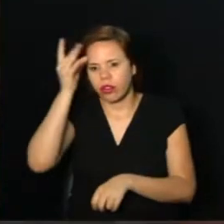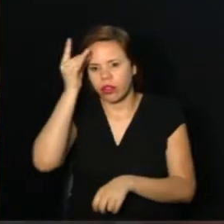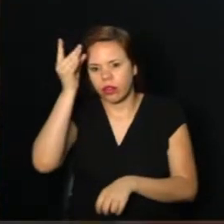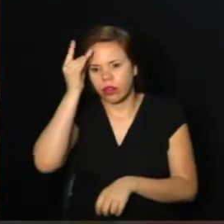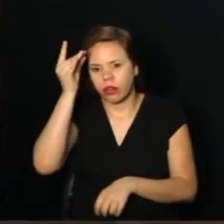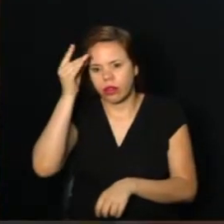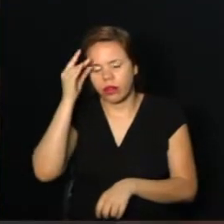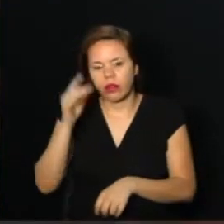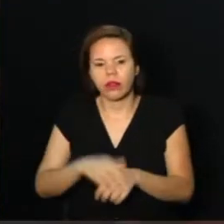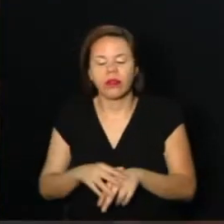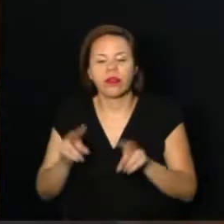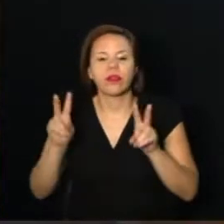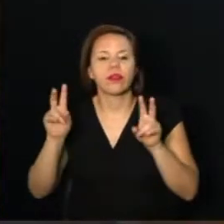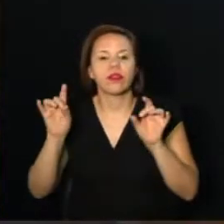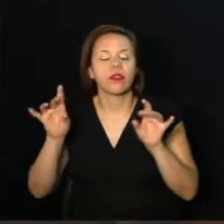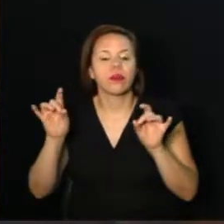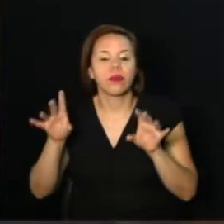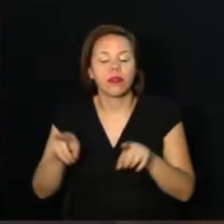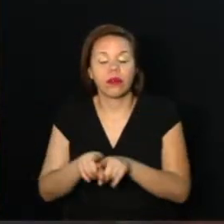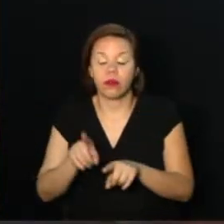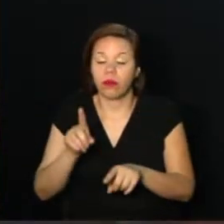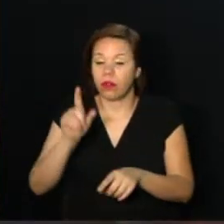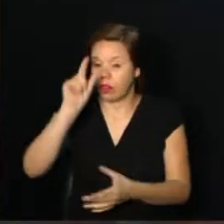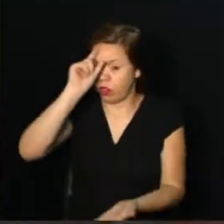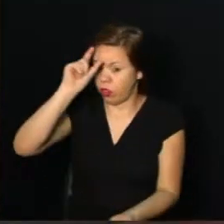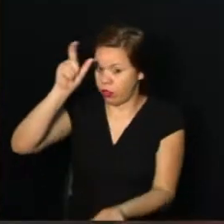aprendizagem, em especial da dislexia.